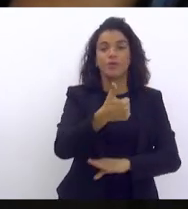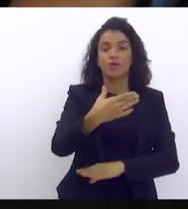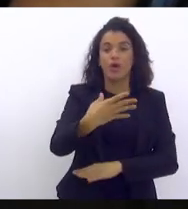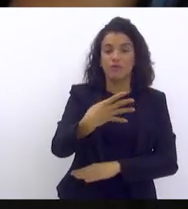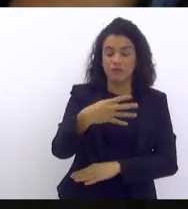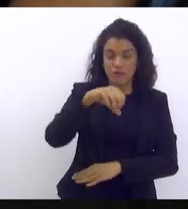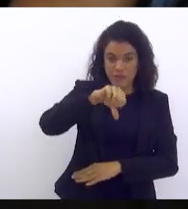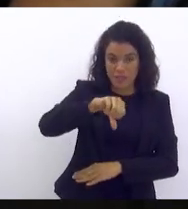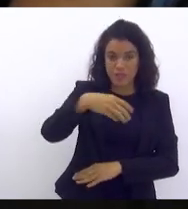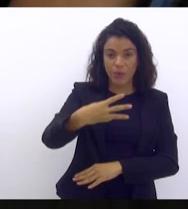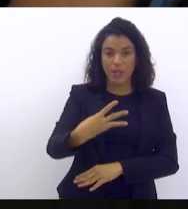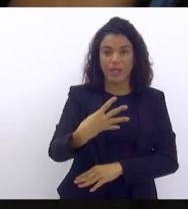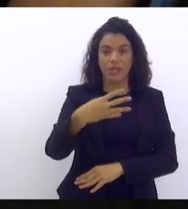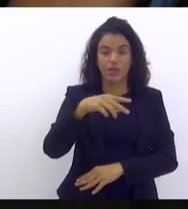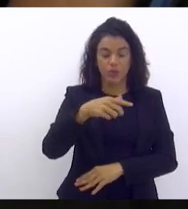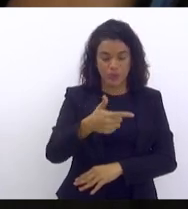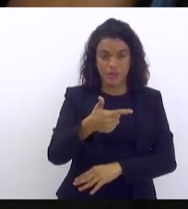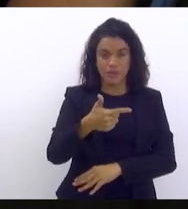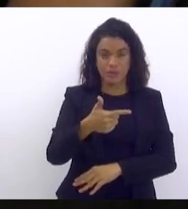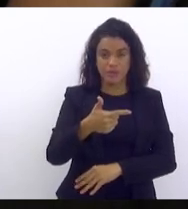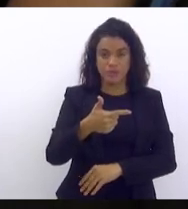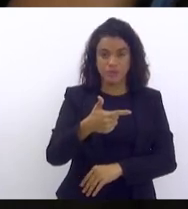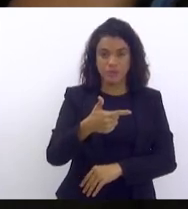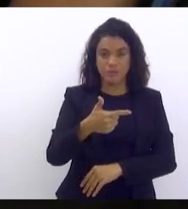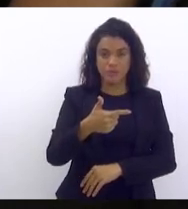1942 até os dias atuais. E